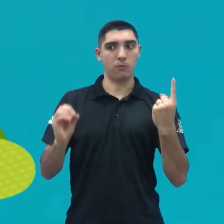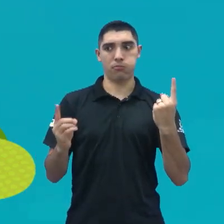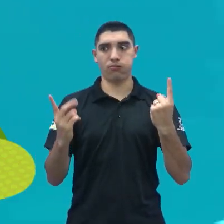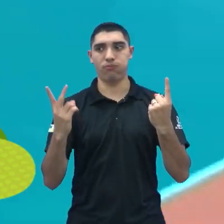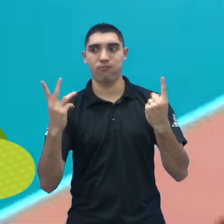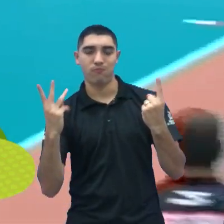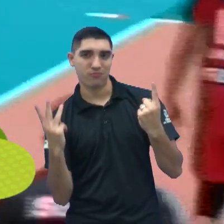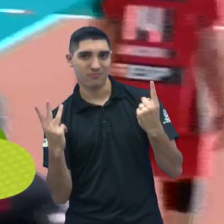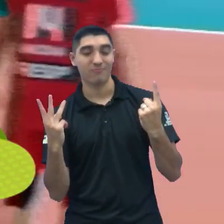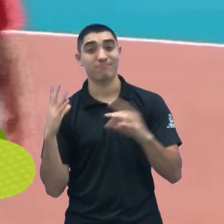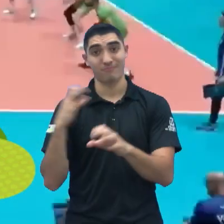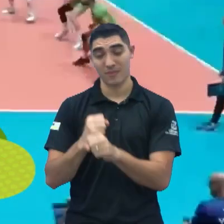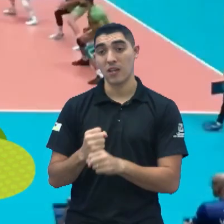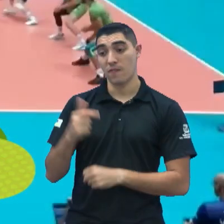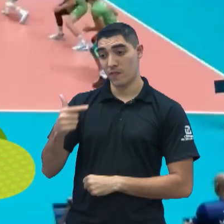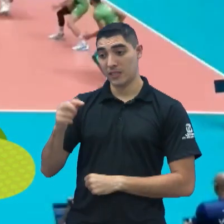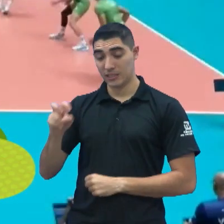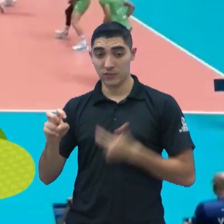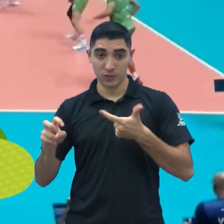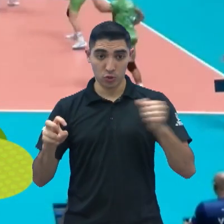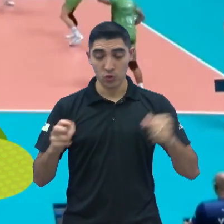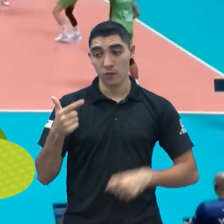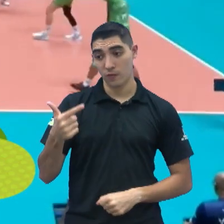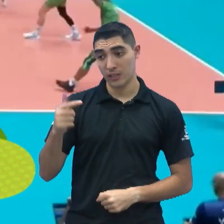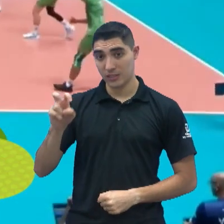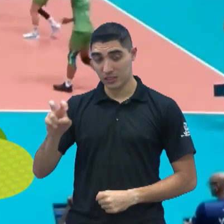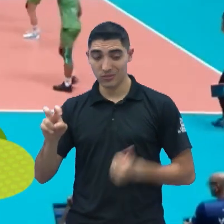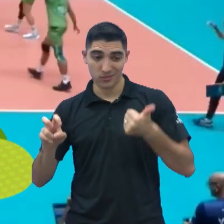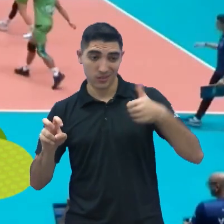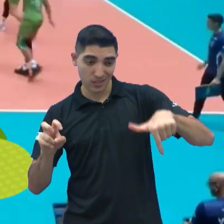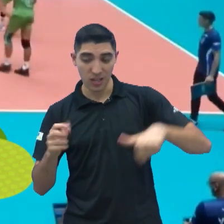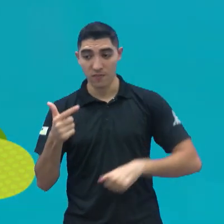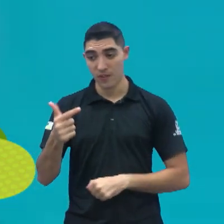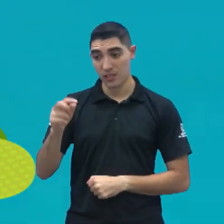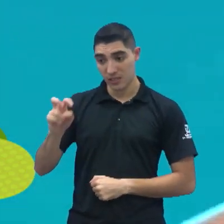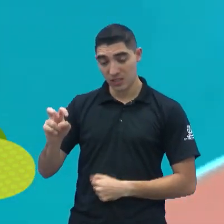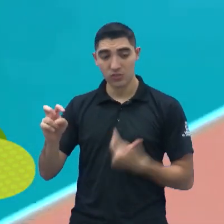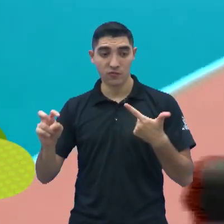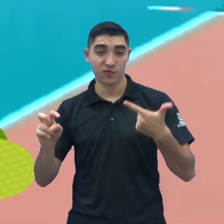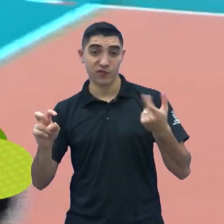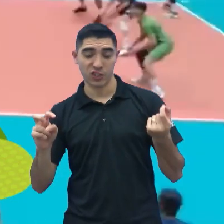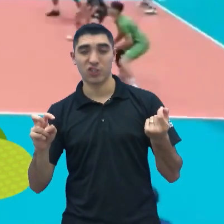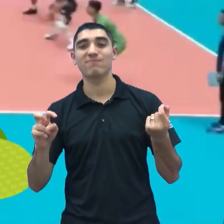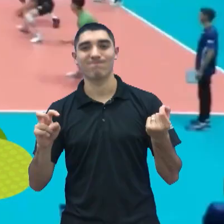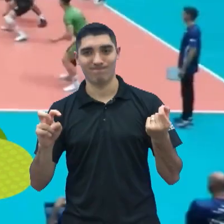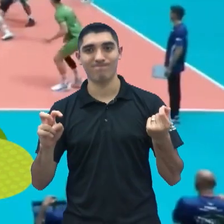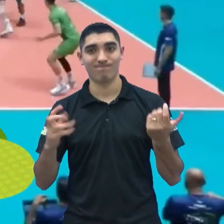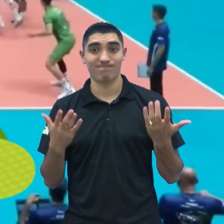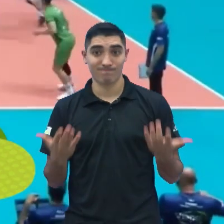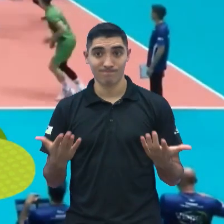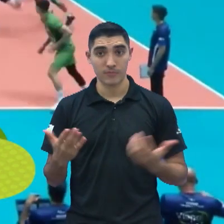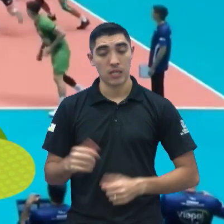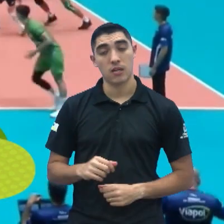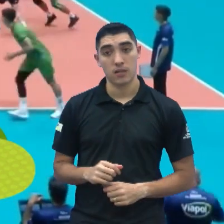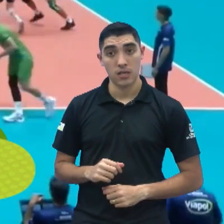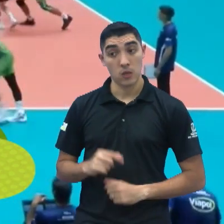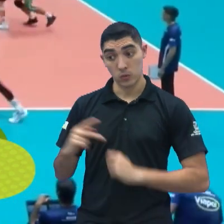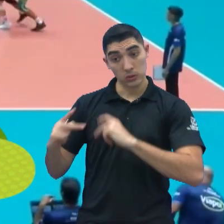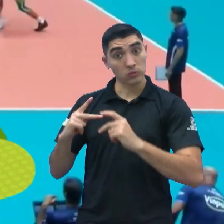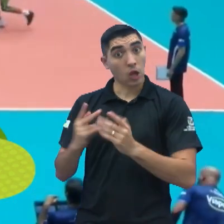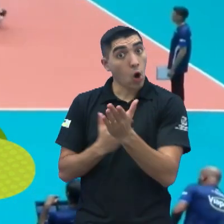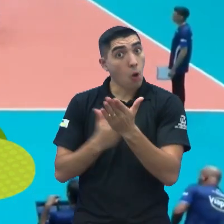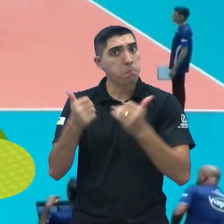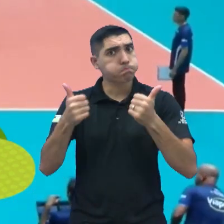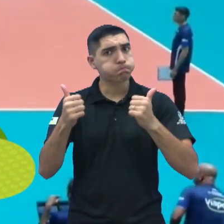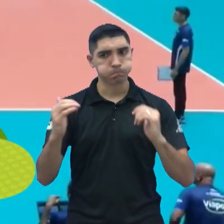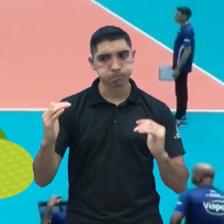com parciais de 25-21, 25-17 e 25-20. São José, né, Paulito, começou bem a partida,